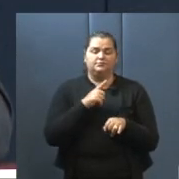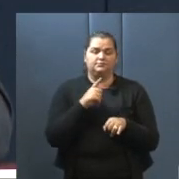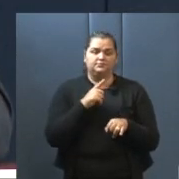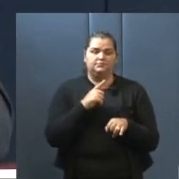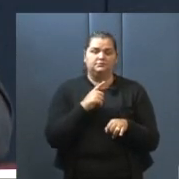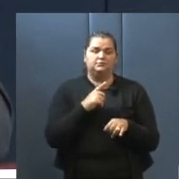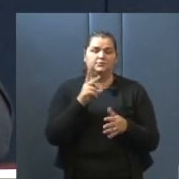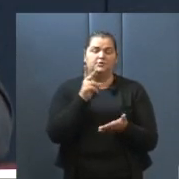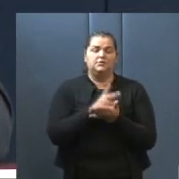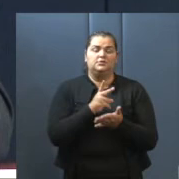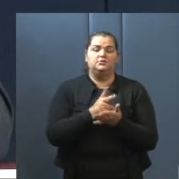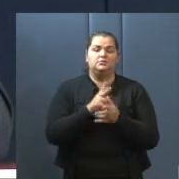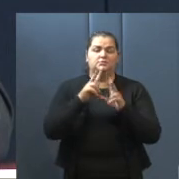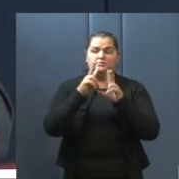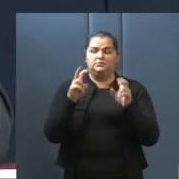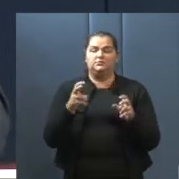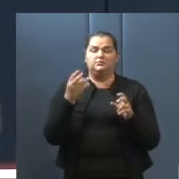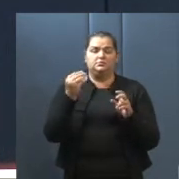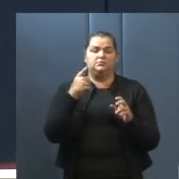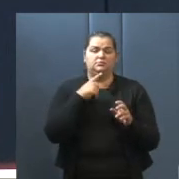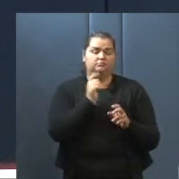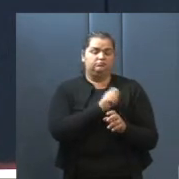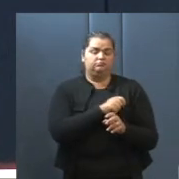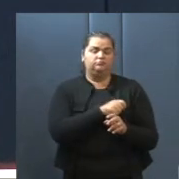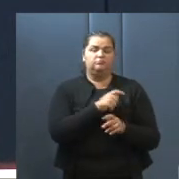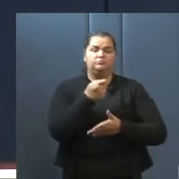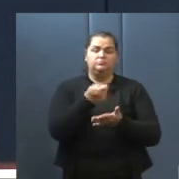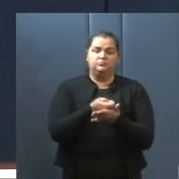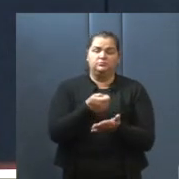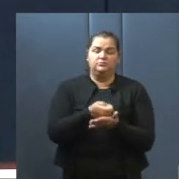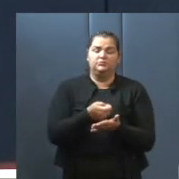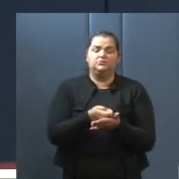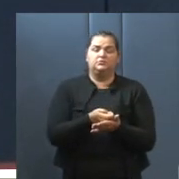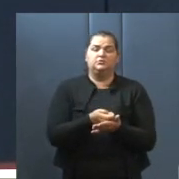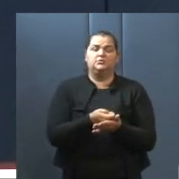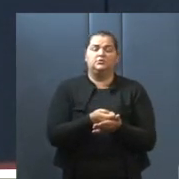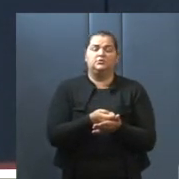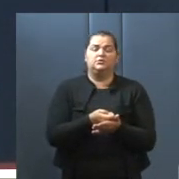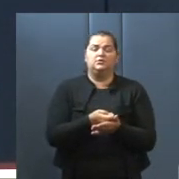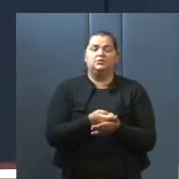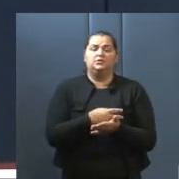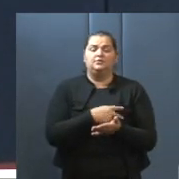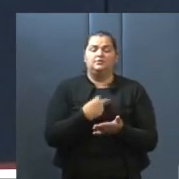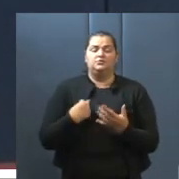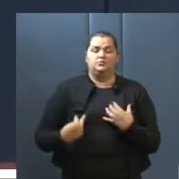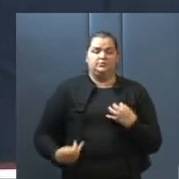Eles têm tido uma abordagem bastante agressiva no financiamento à Venezuela.